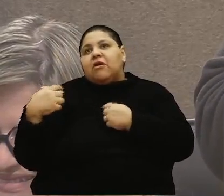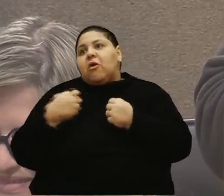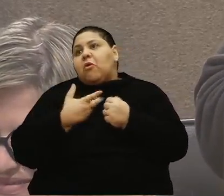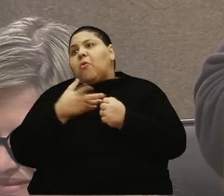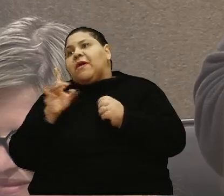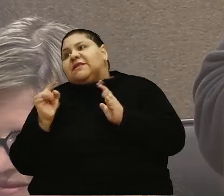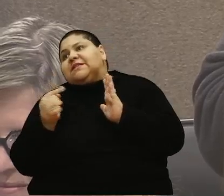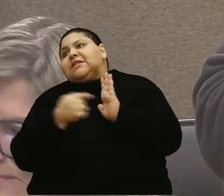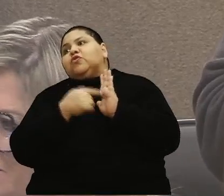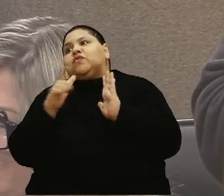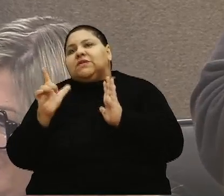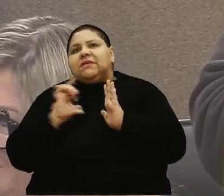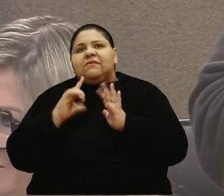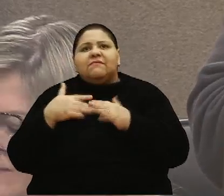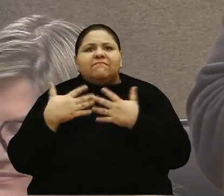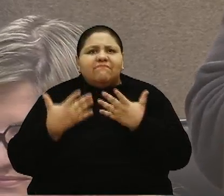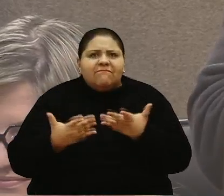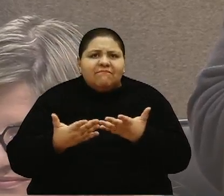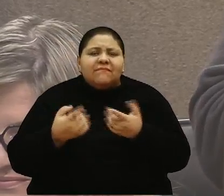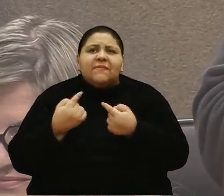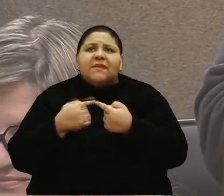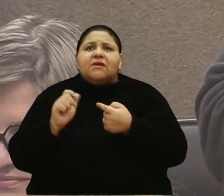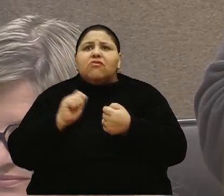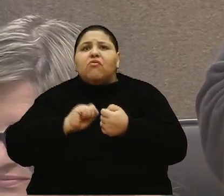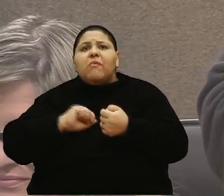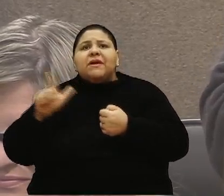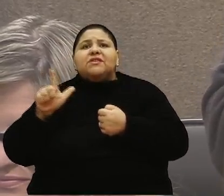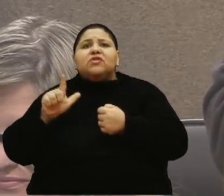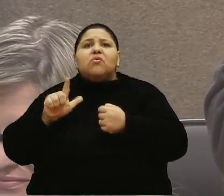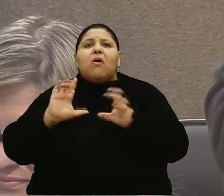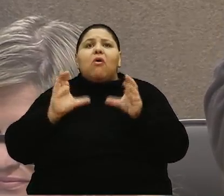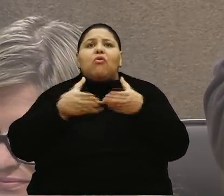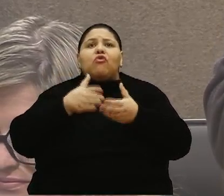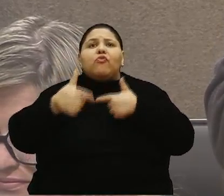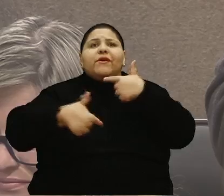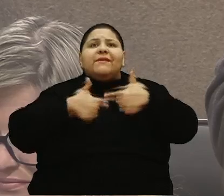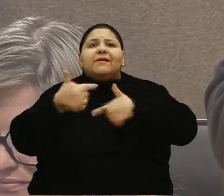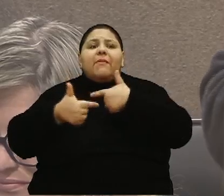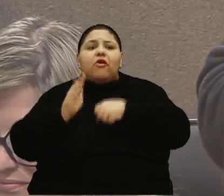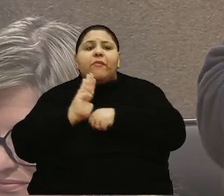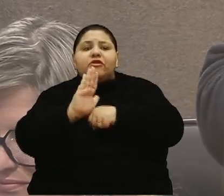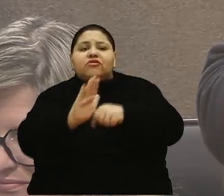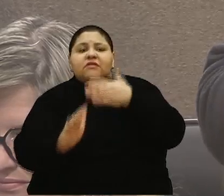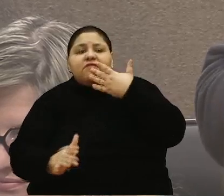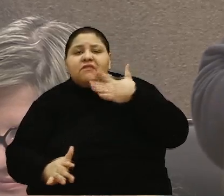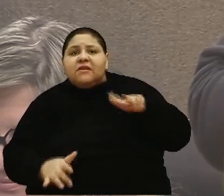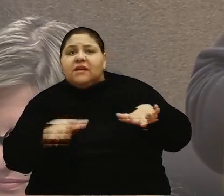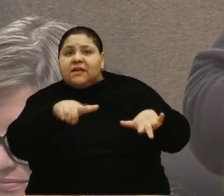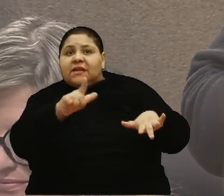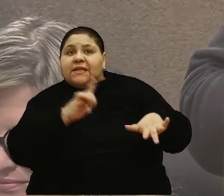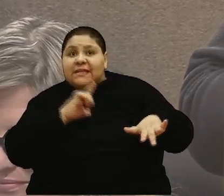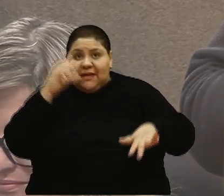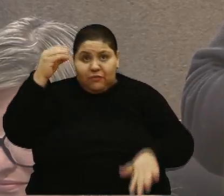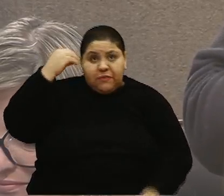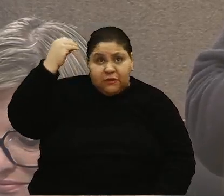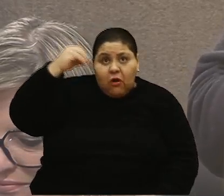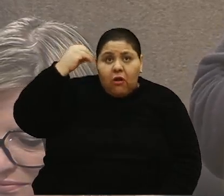teve? Mas e qual a rede que atuou para essa criança poder... Teve